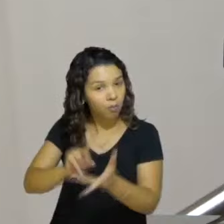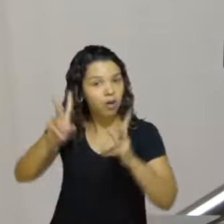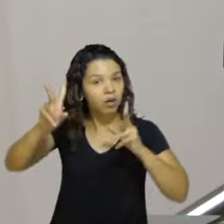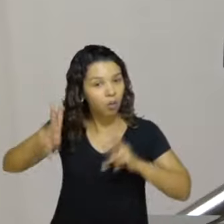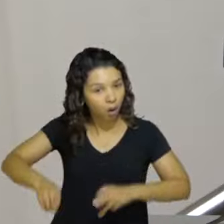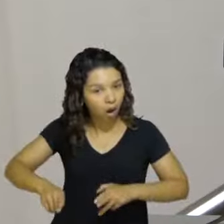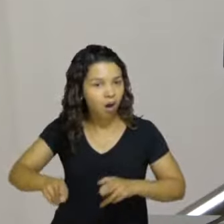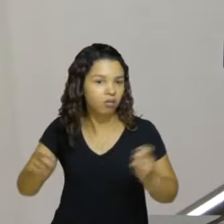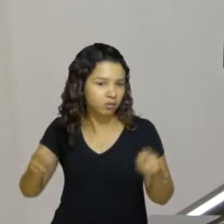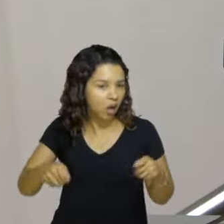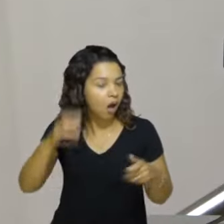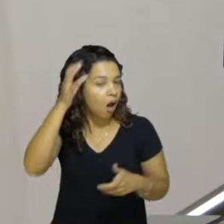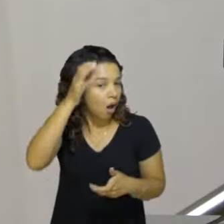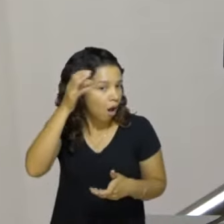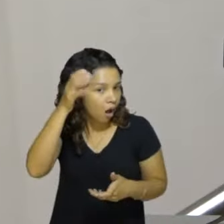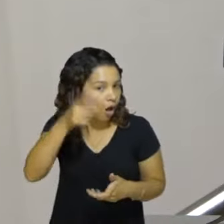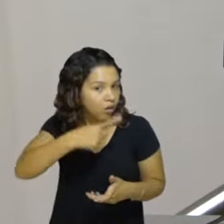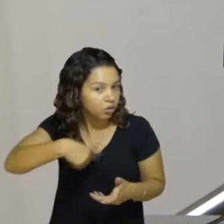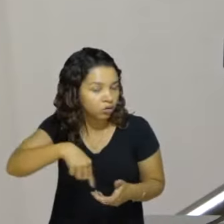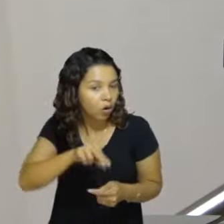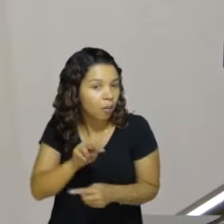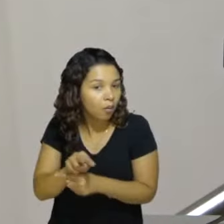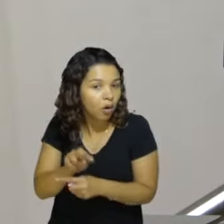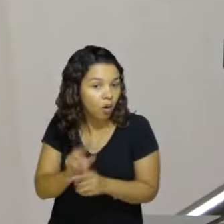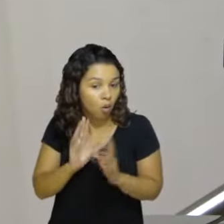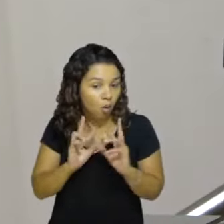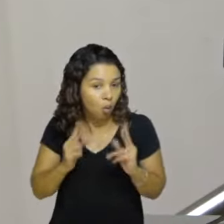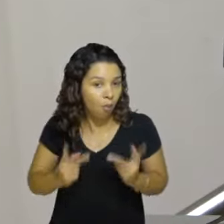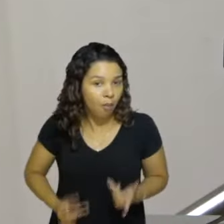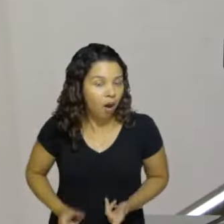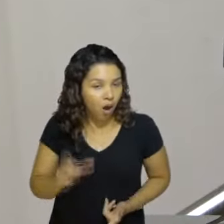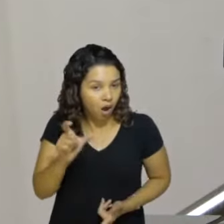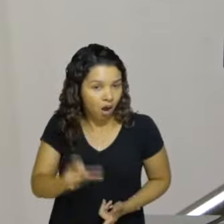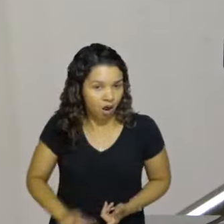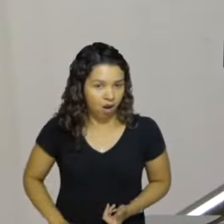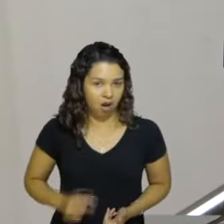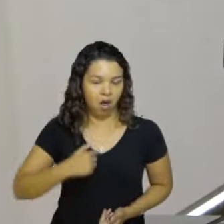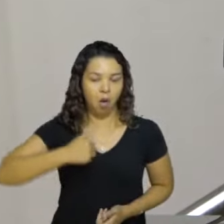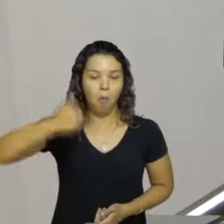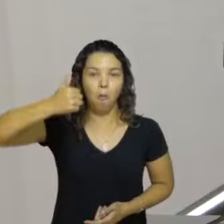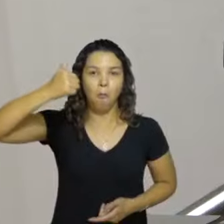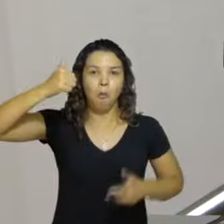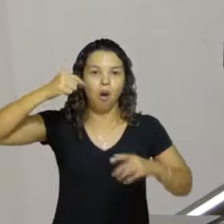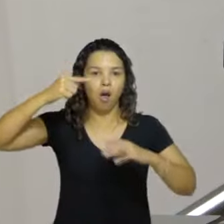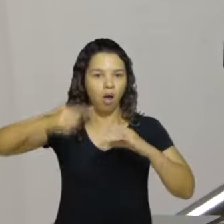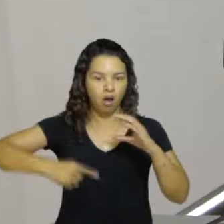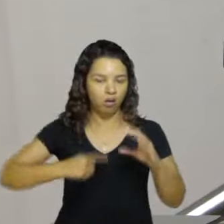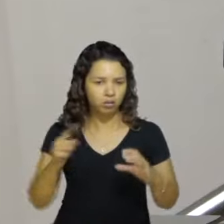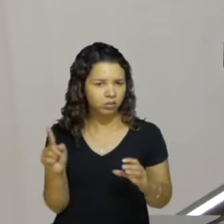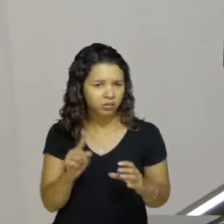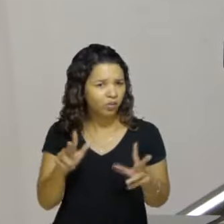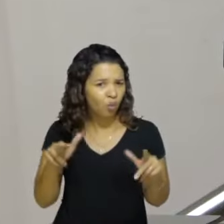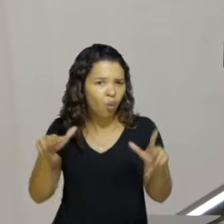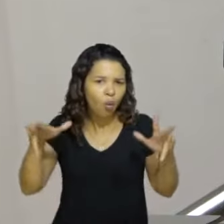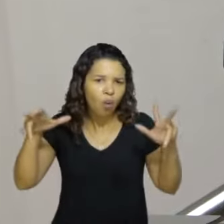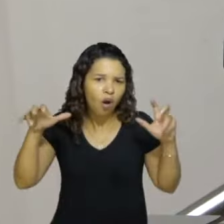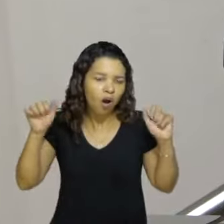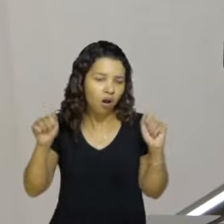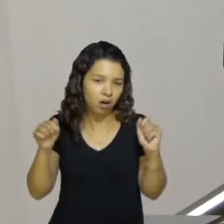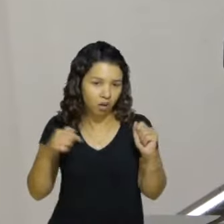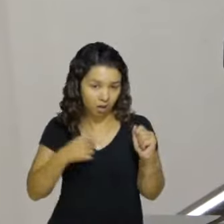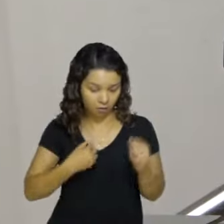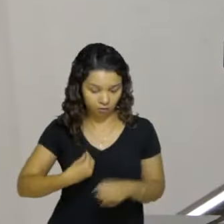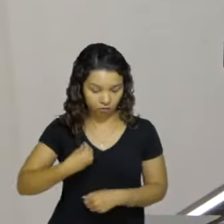um posicionamento de que o ser humano não é o centro do universo e nunca vai ser o centro do universo, é apenas um ser. Aí